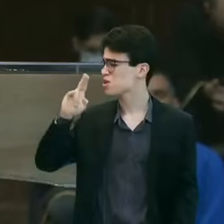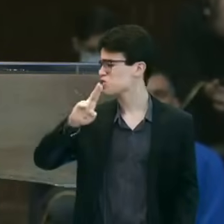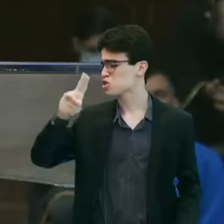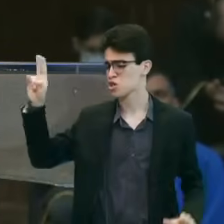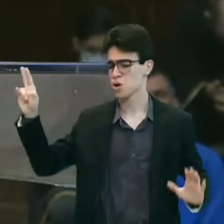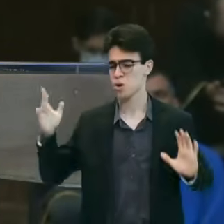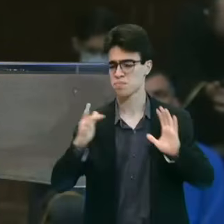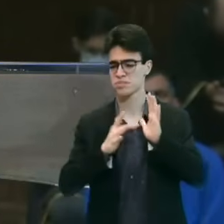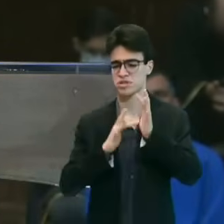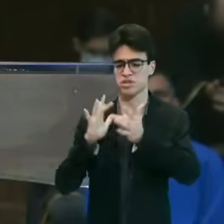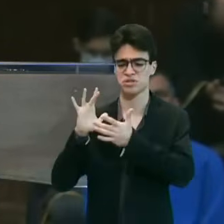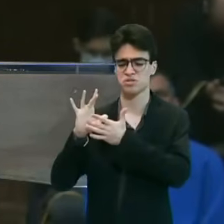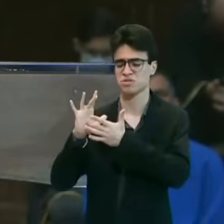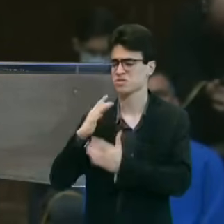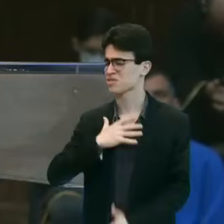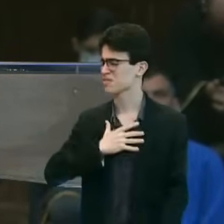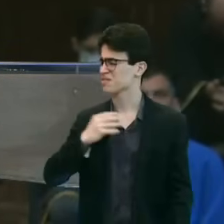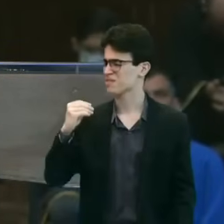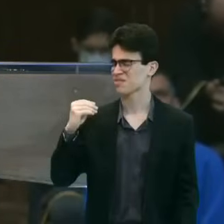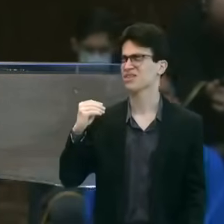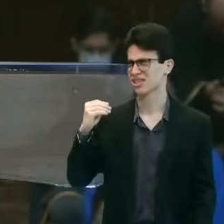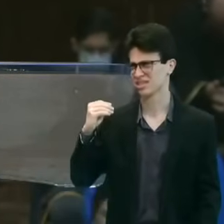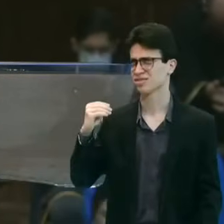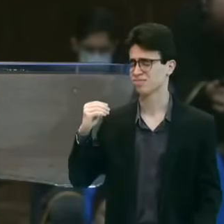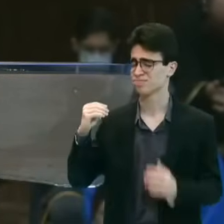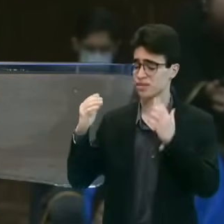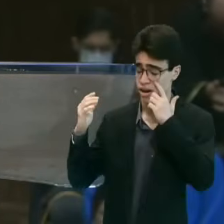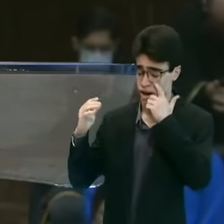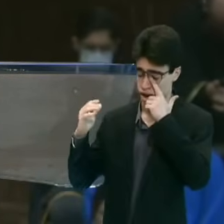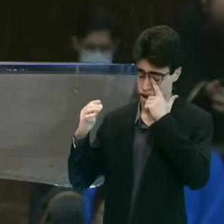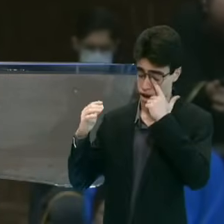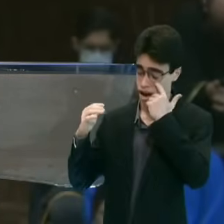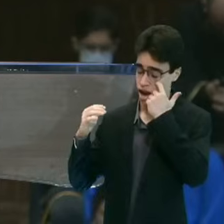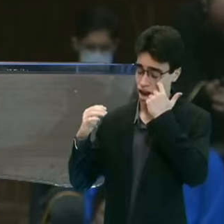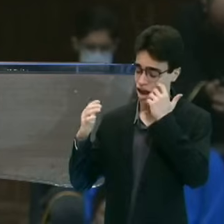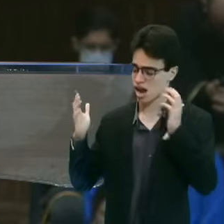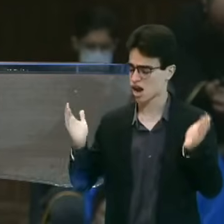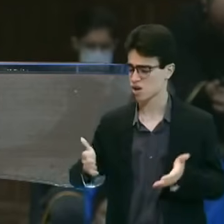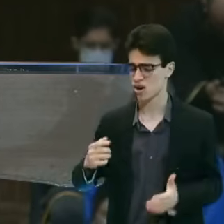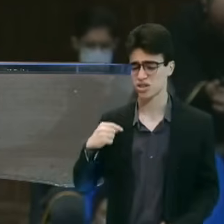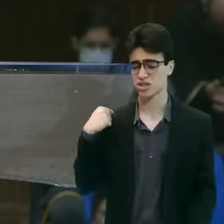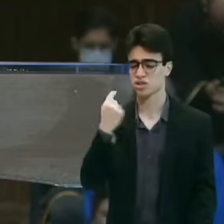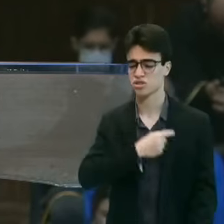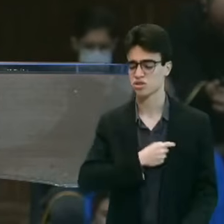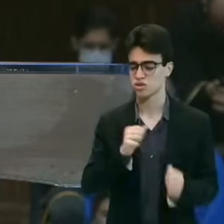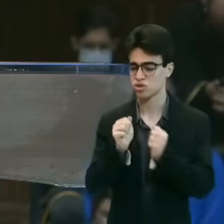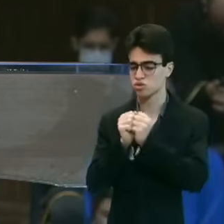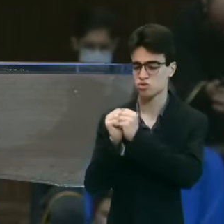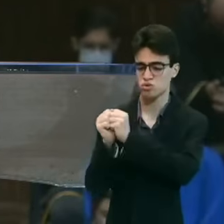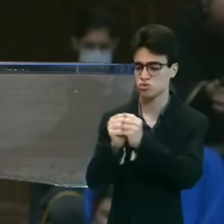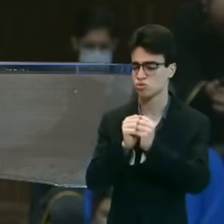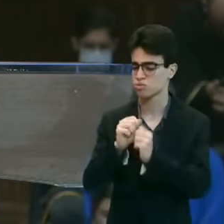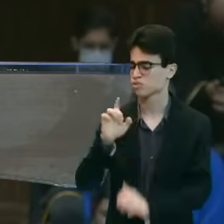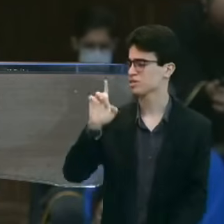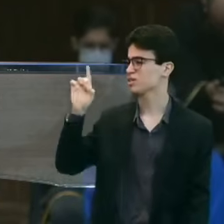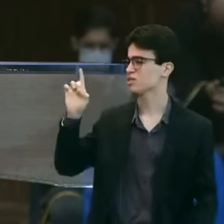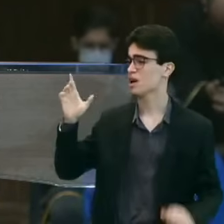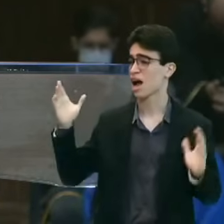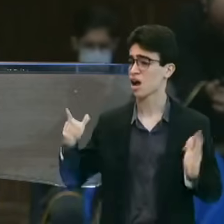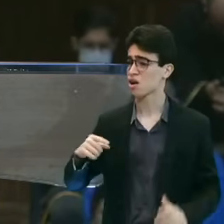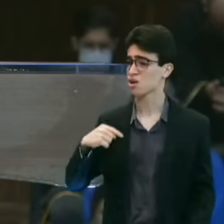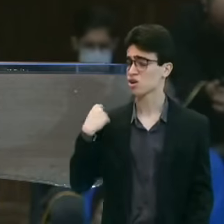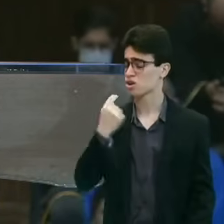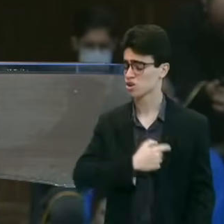de Jesus, o teu Filho, que nós nos reunimos na tua presença, nós que estamos aqui nesse